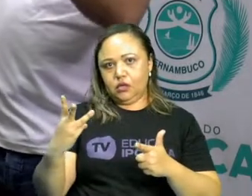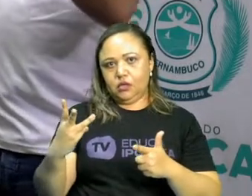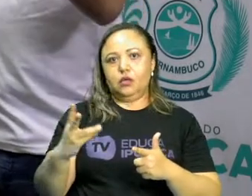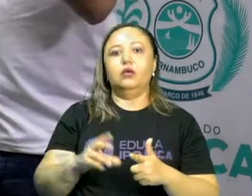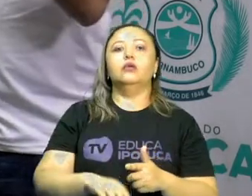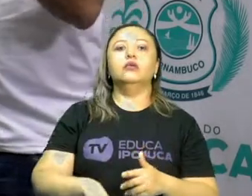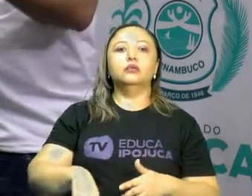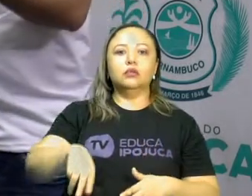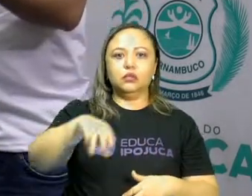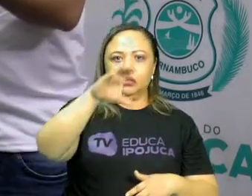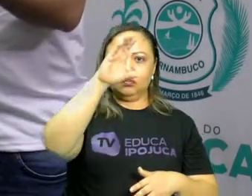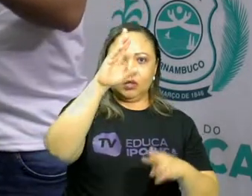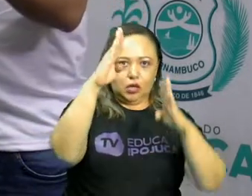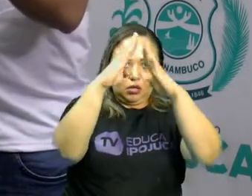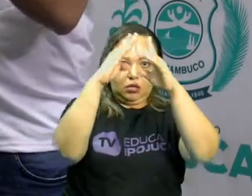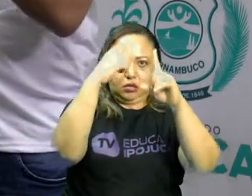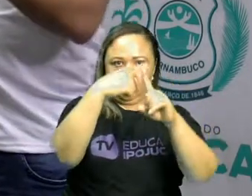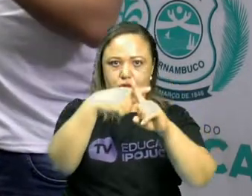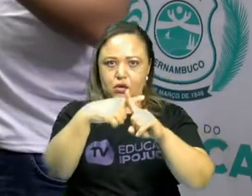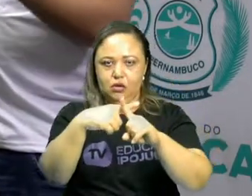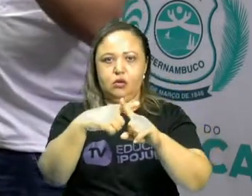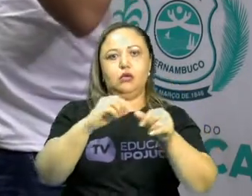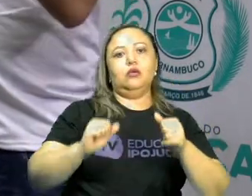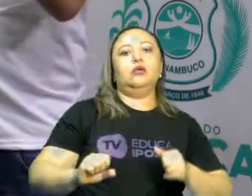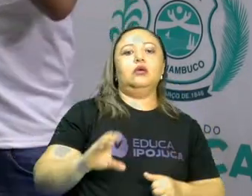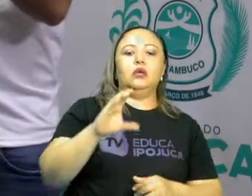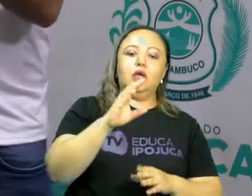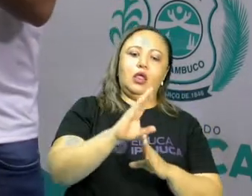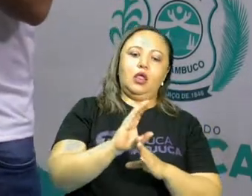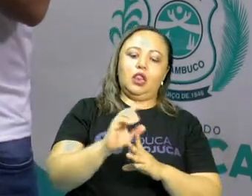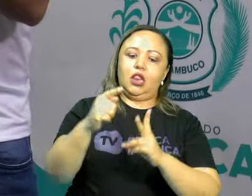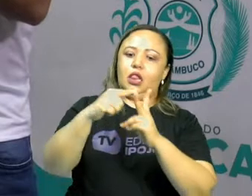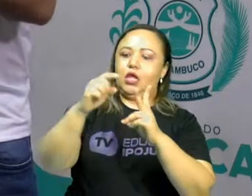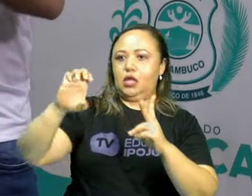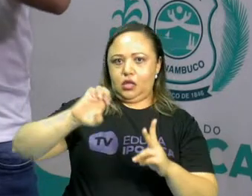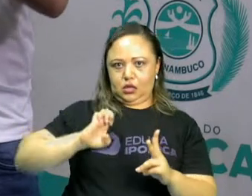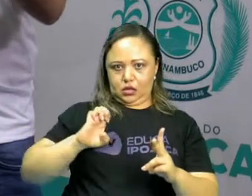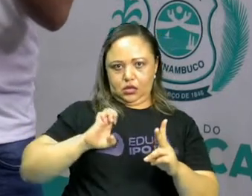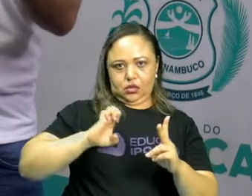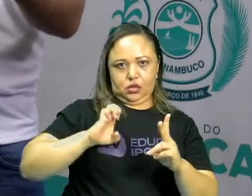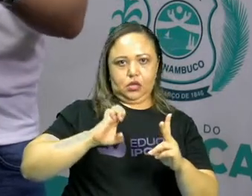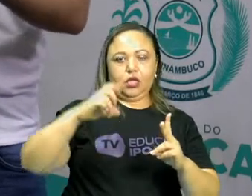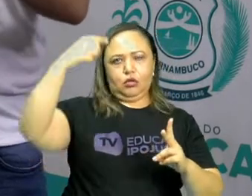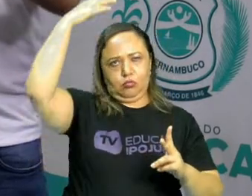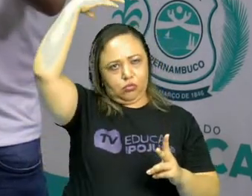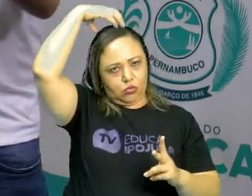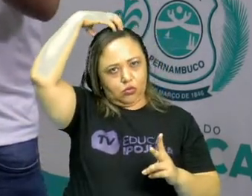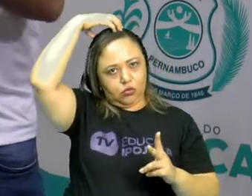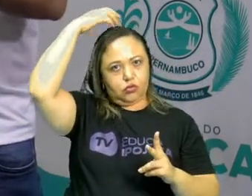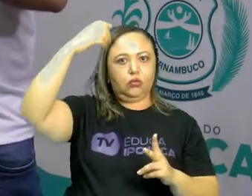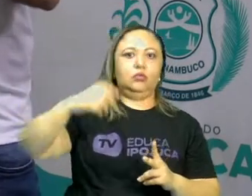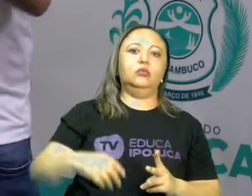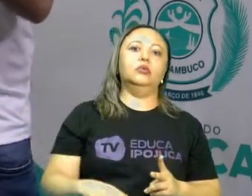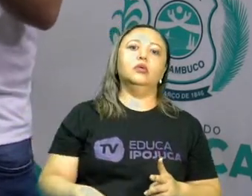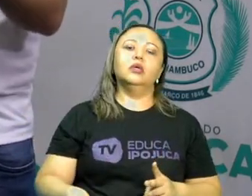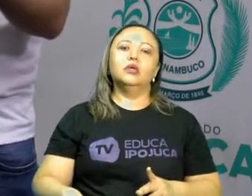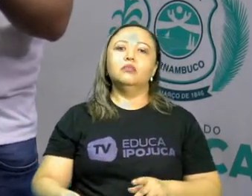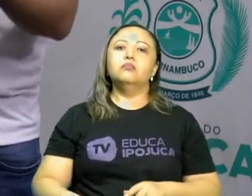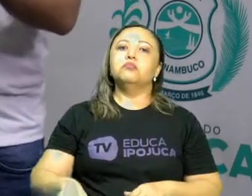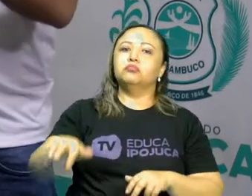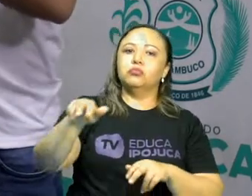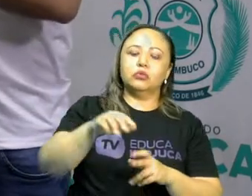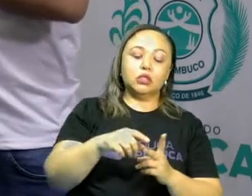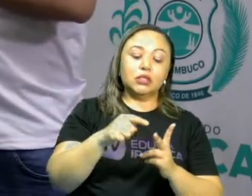clero que é os membros da igreja você tinha a nobreza é que eram os reis os burros